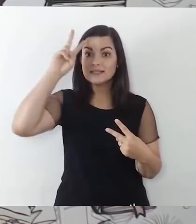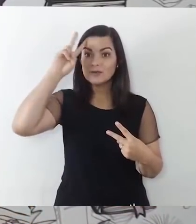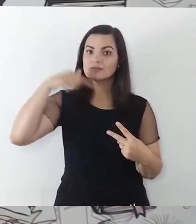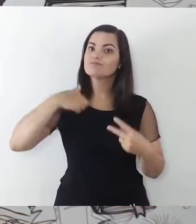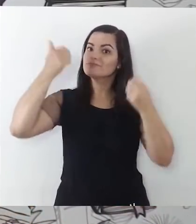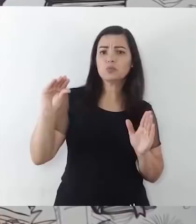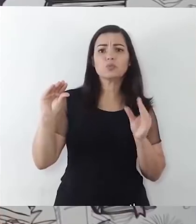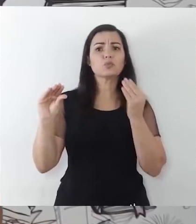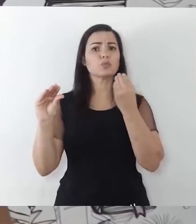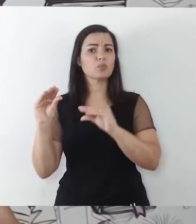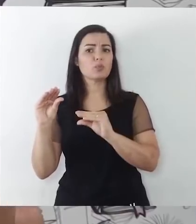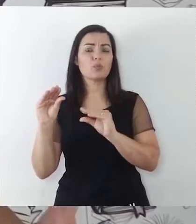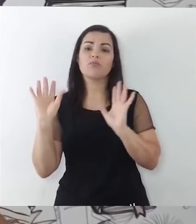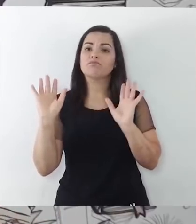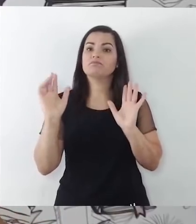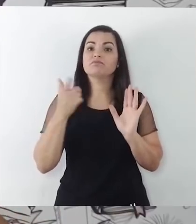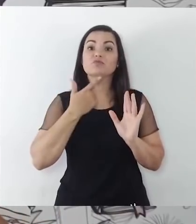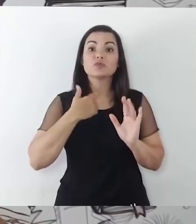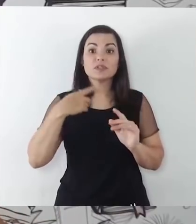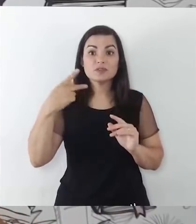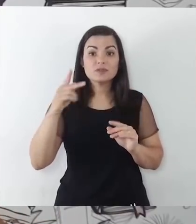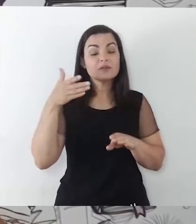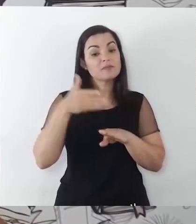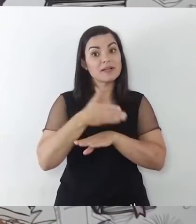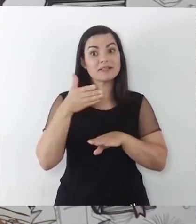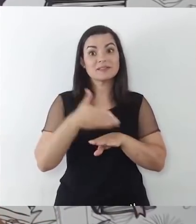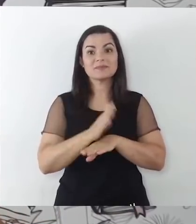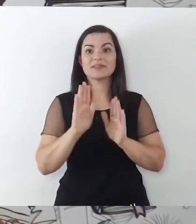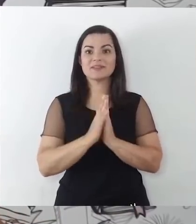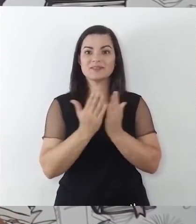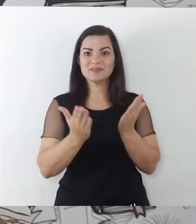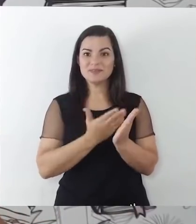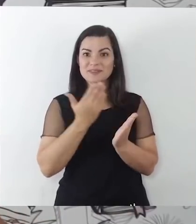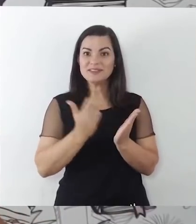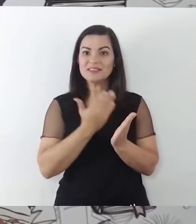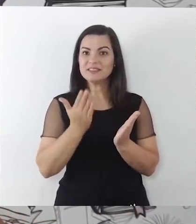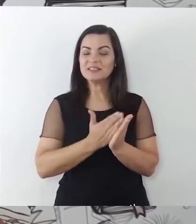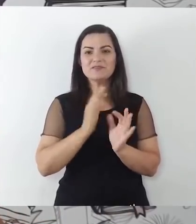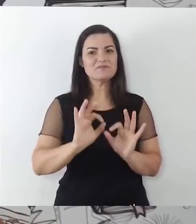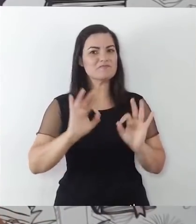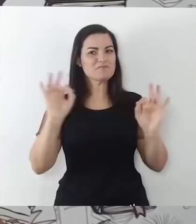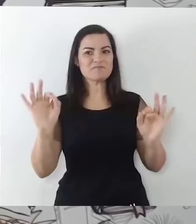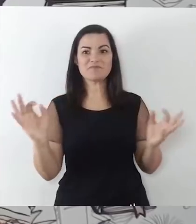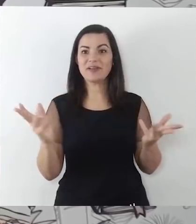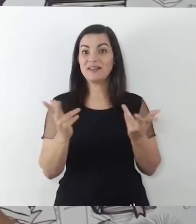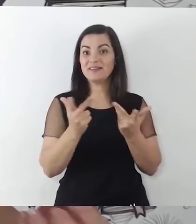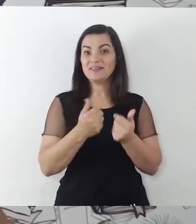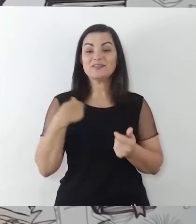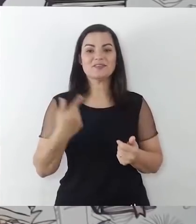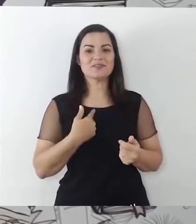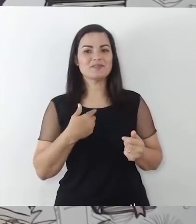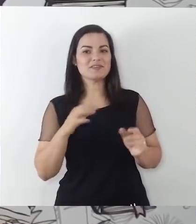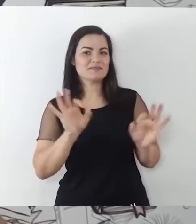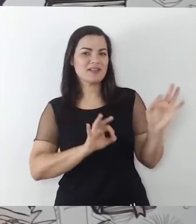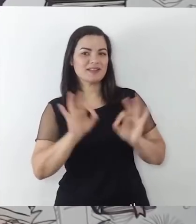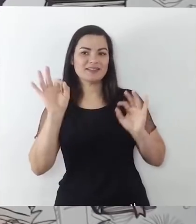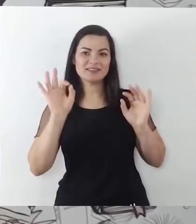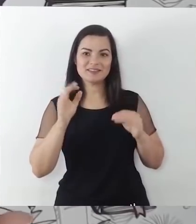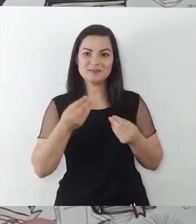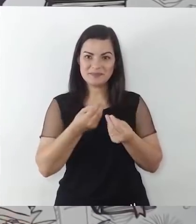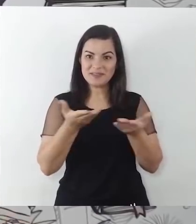Então é isso, coloque a criançada para brincar. Essa foi a nossa dica de hoje e até a próxima. Um beijo da